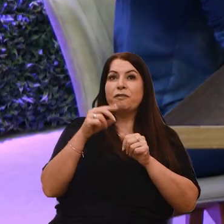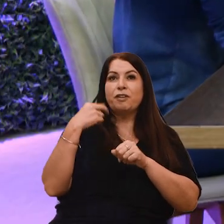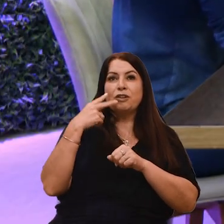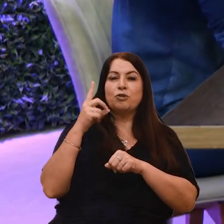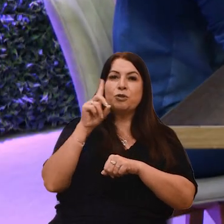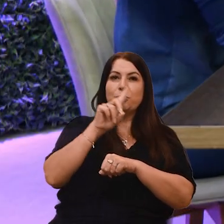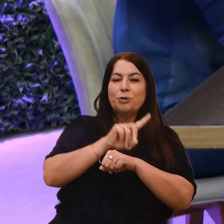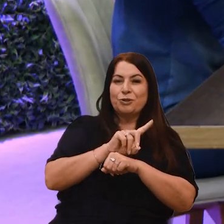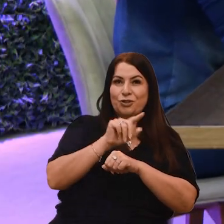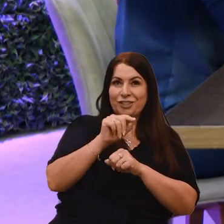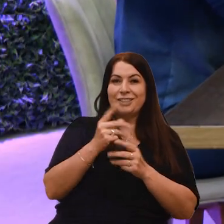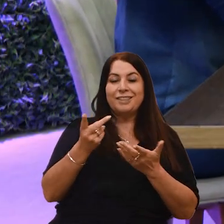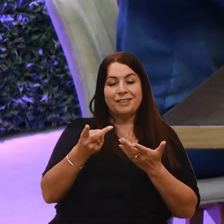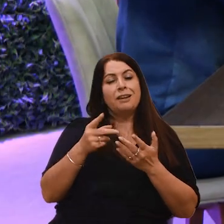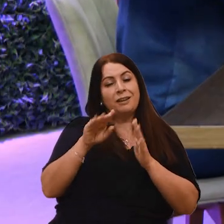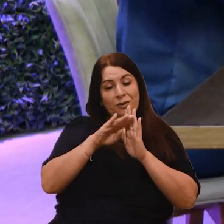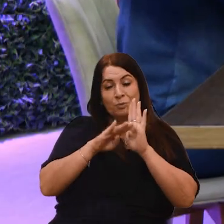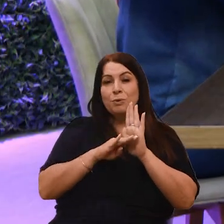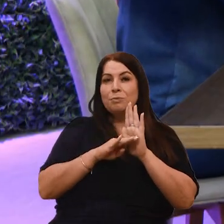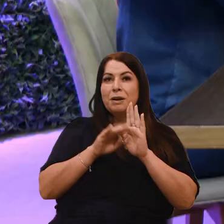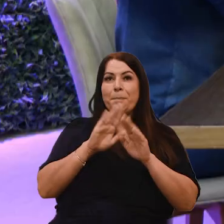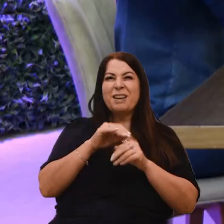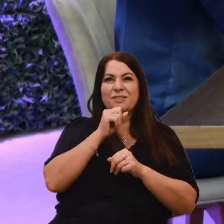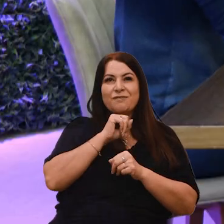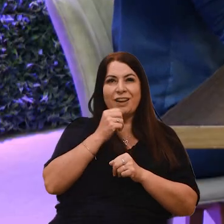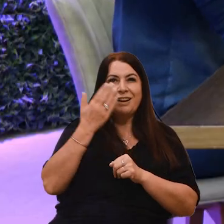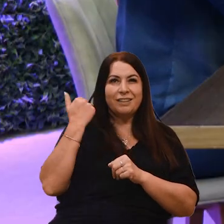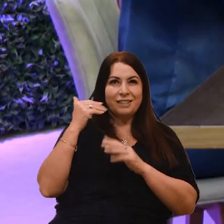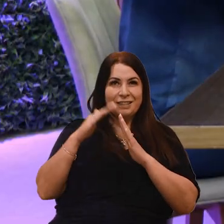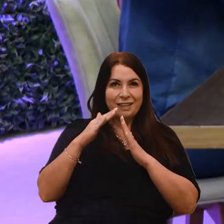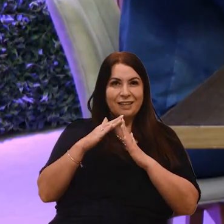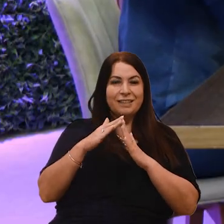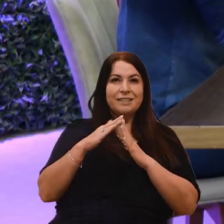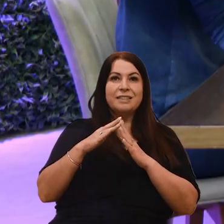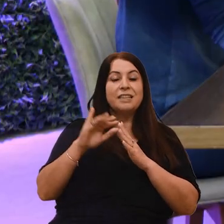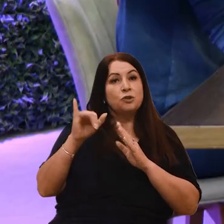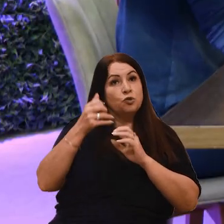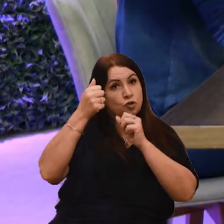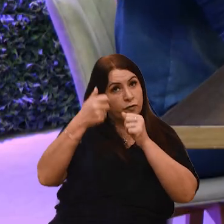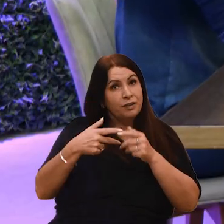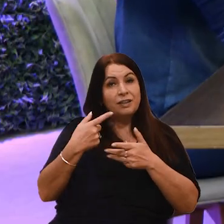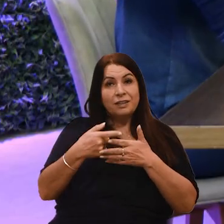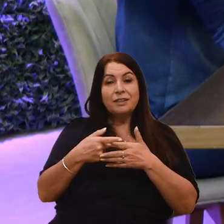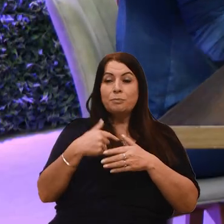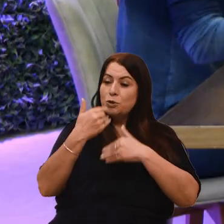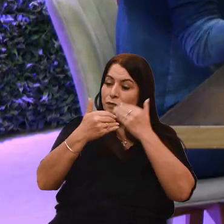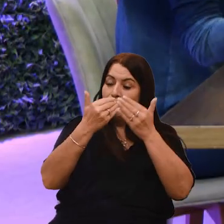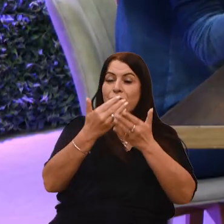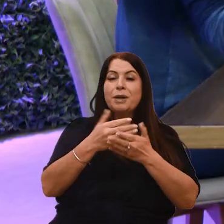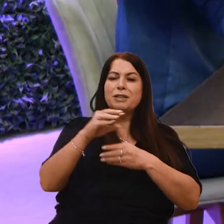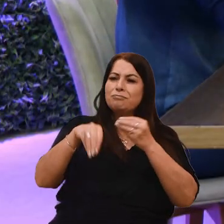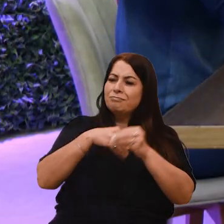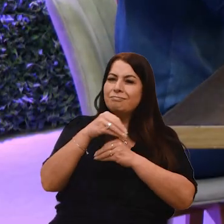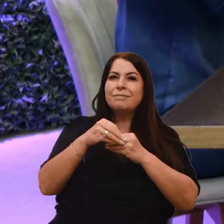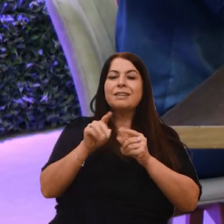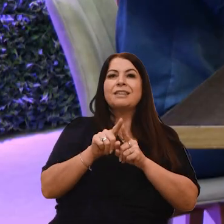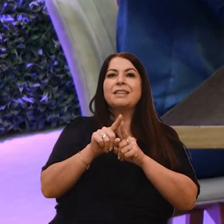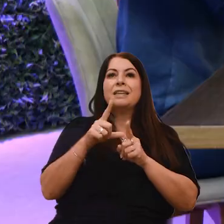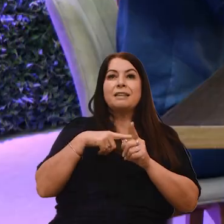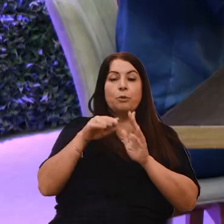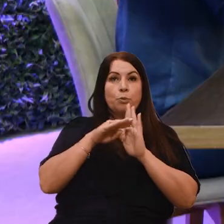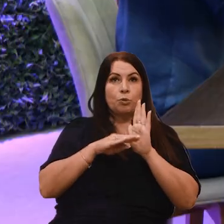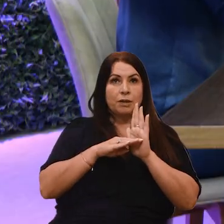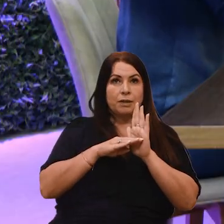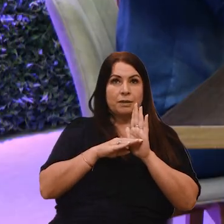Vereadora por um Dia, que é um dos programas mais antigos da casa, e ele se justifica por causa disso, desse envolvimento. É engraçado que a gente tem um